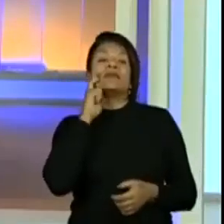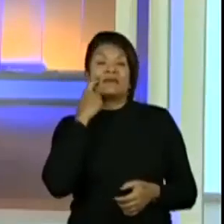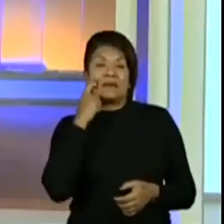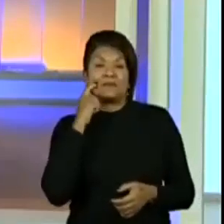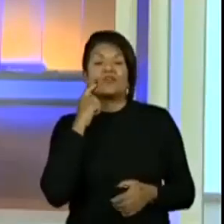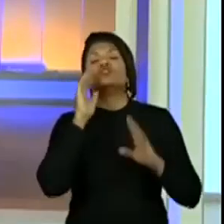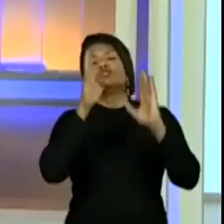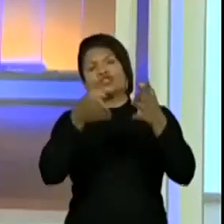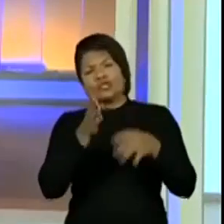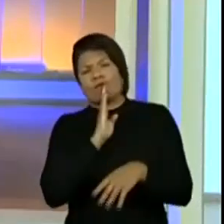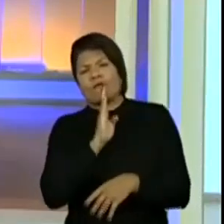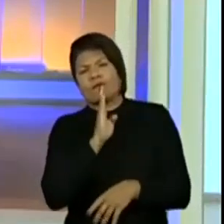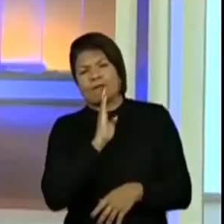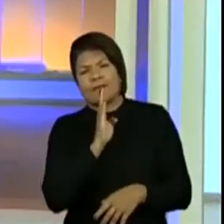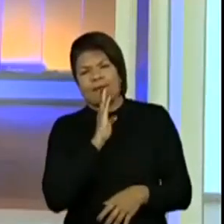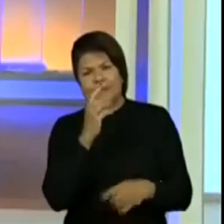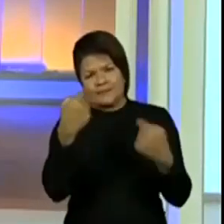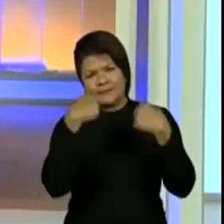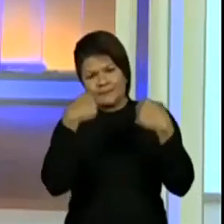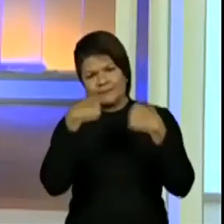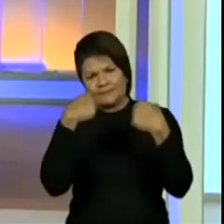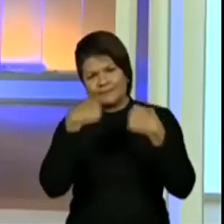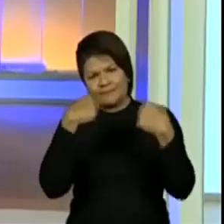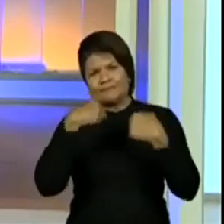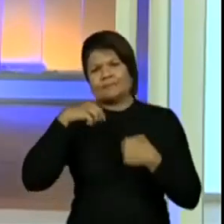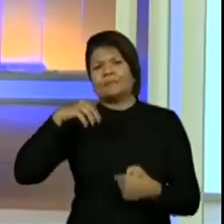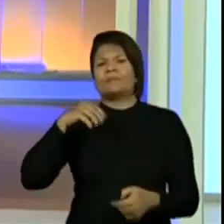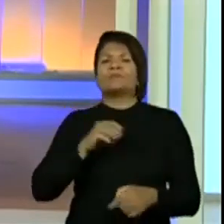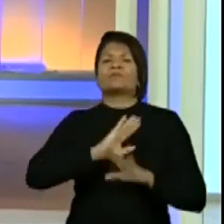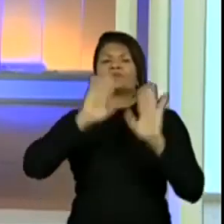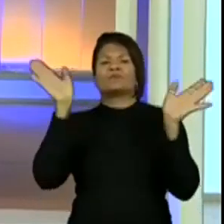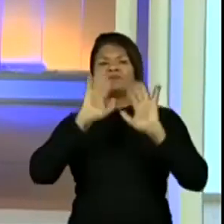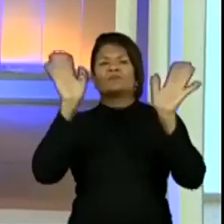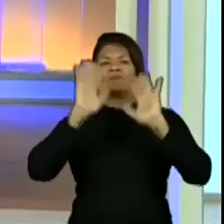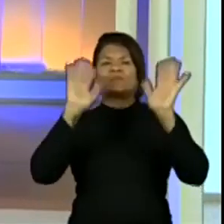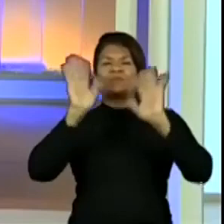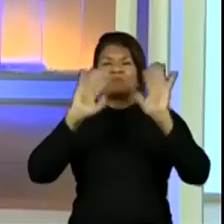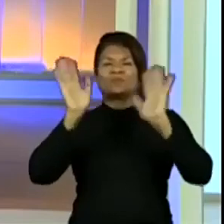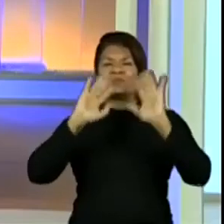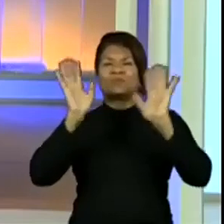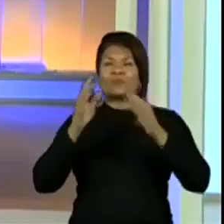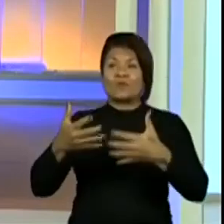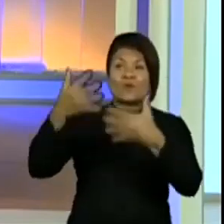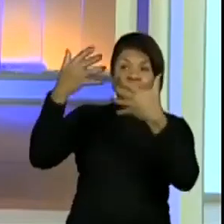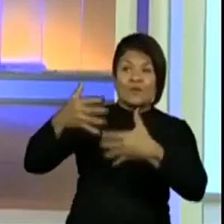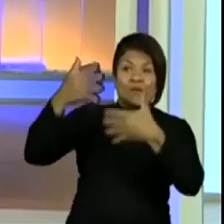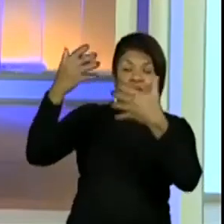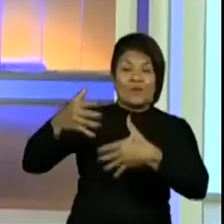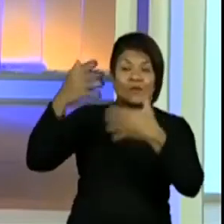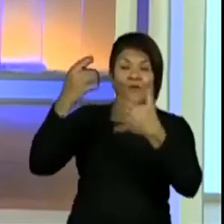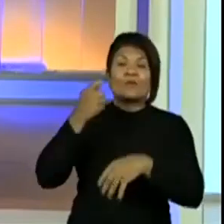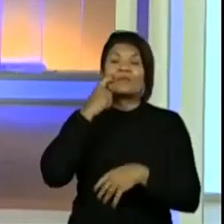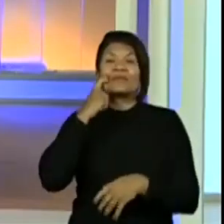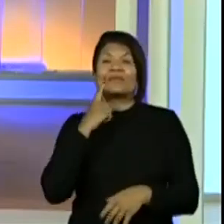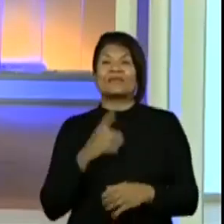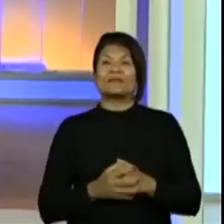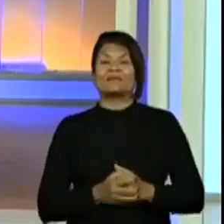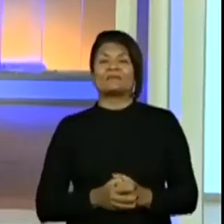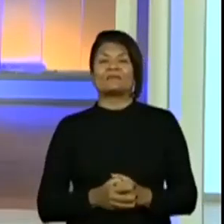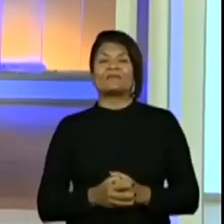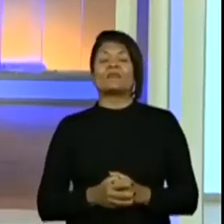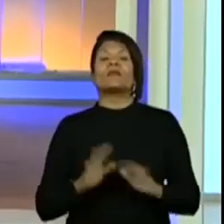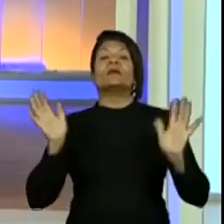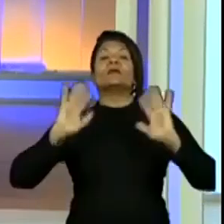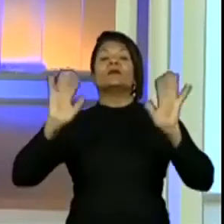já conhecem. Todo mundo no chat agora, dando oi, Miriam. Olha só o oráculo. Afinal, agora é